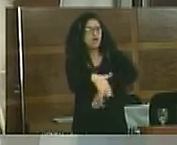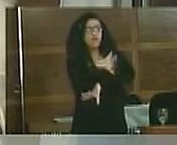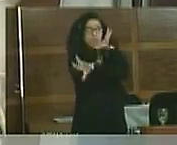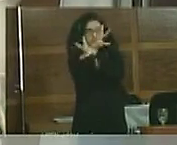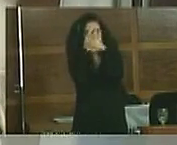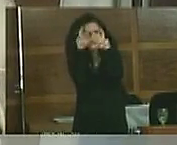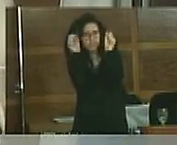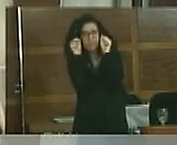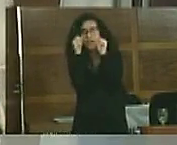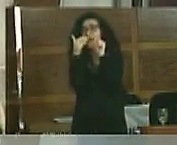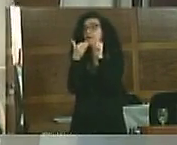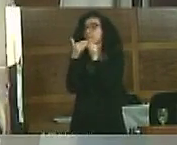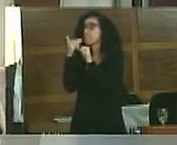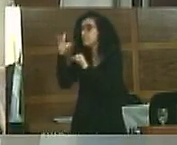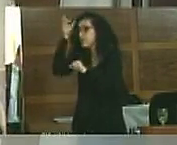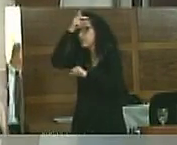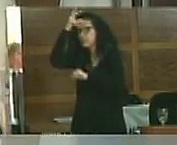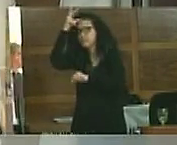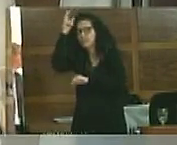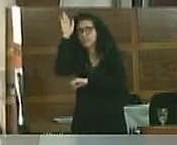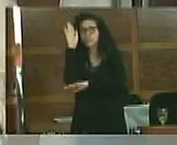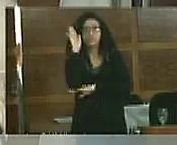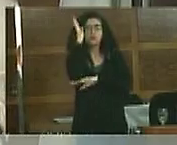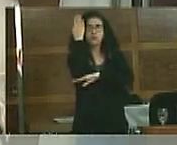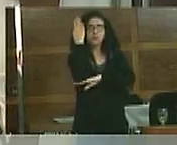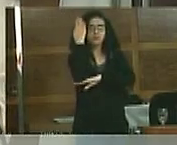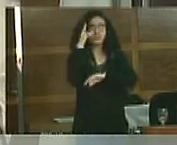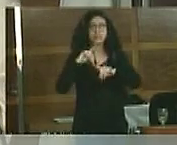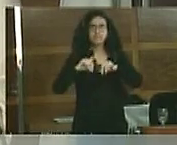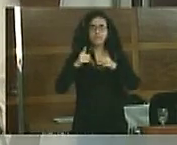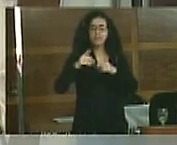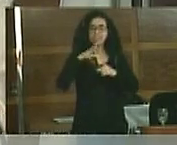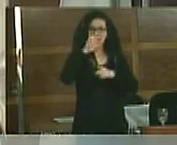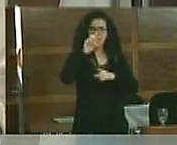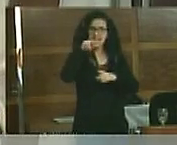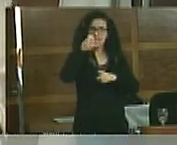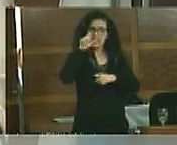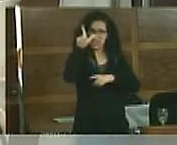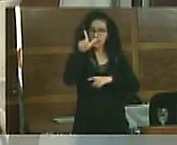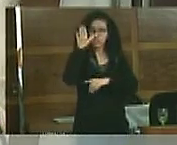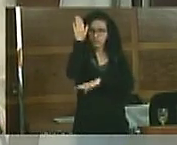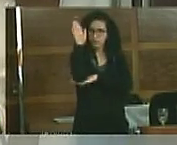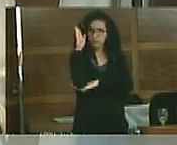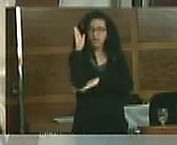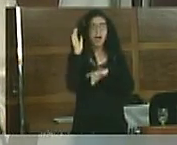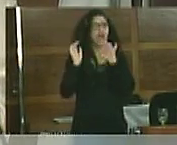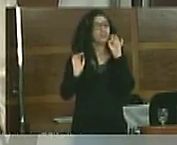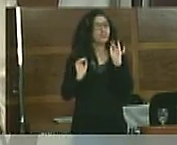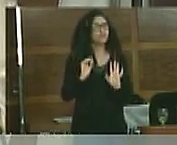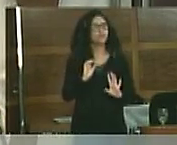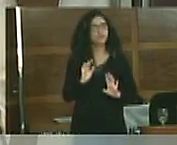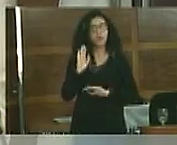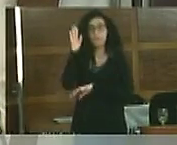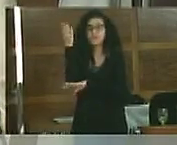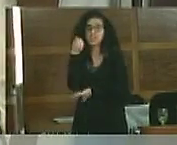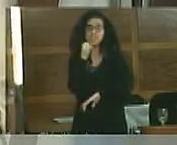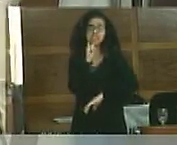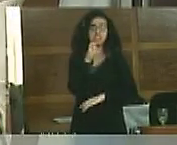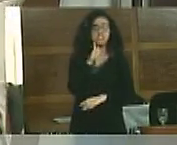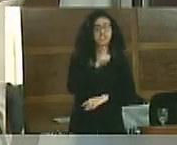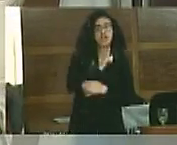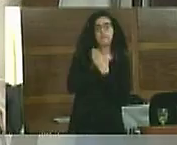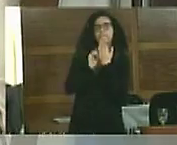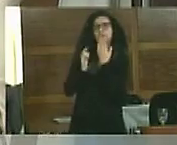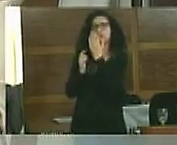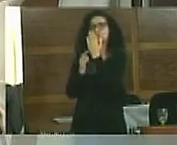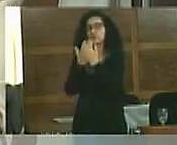pede à prefeitura para colocar o poste, mas quem coloca é a Enel. Aí a Enel só coloca se tem o pedido de algum morador.